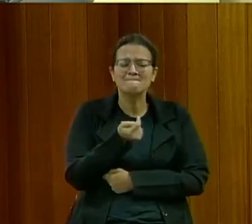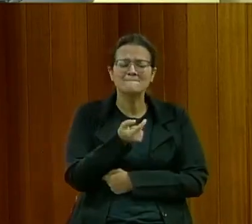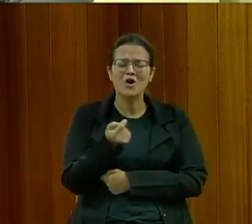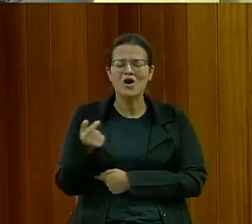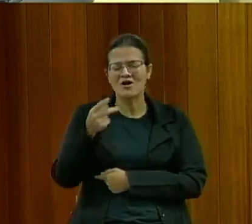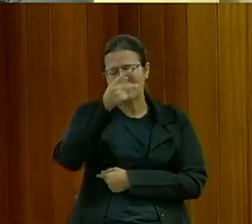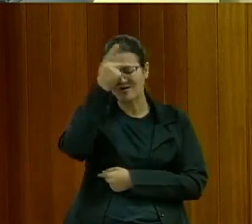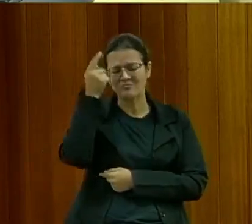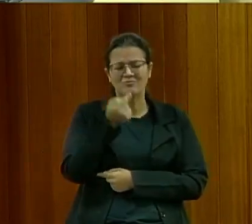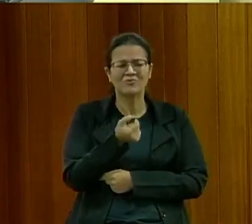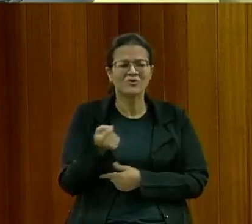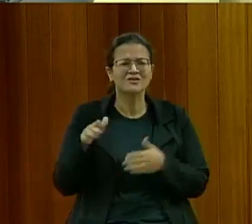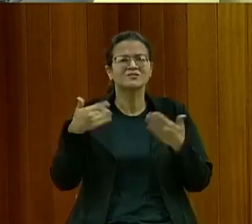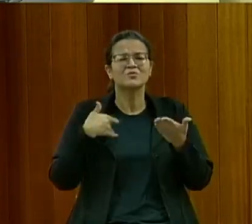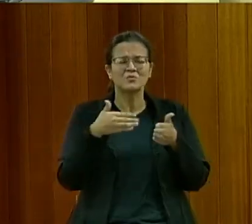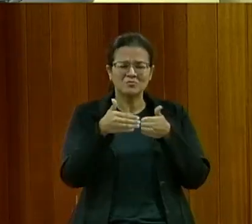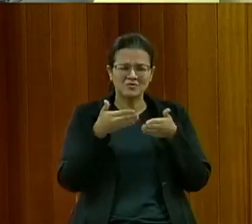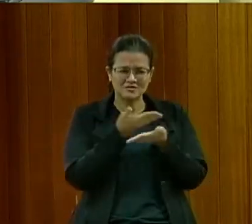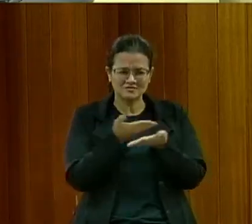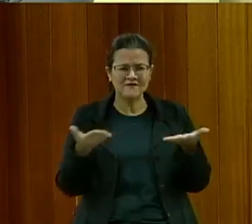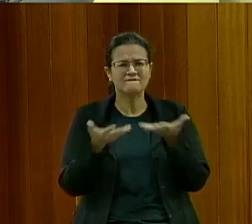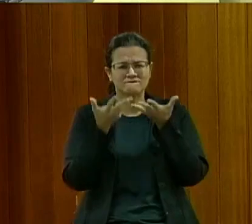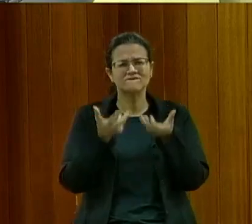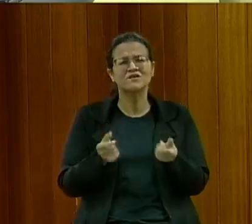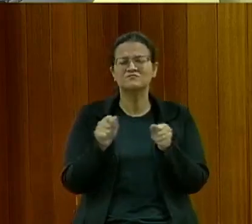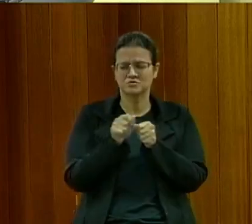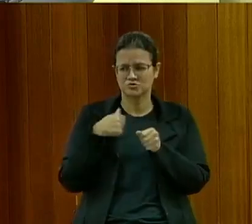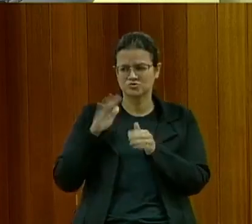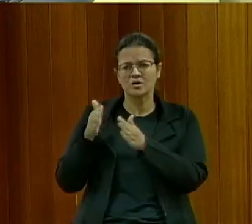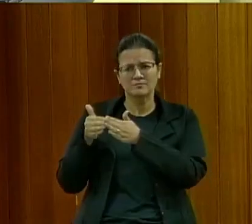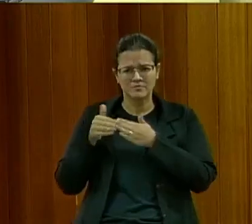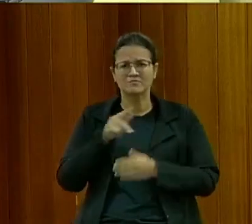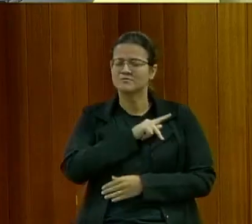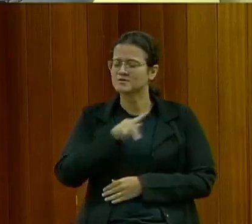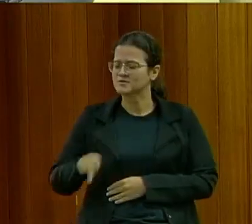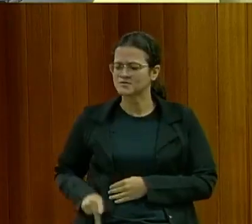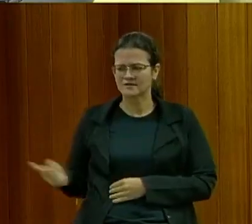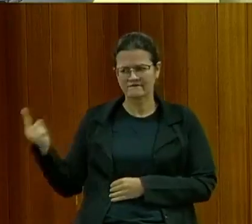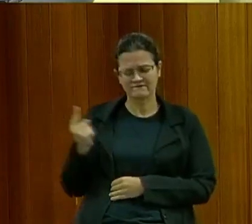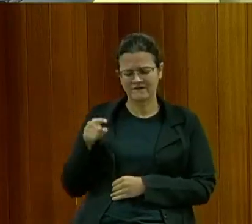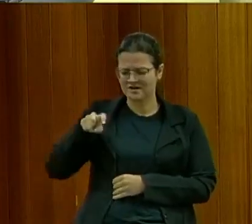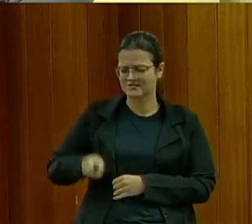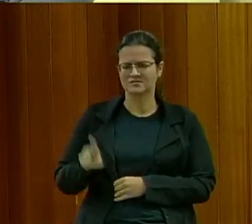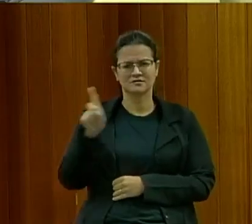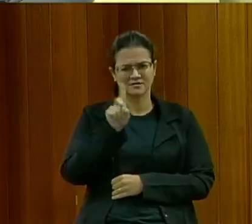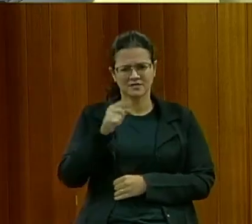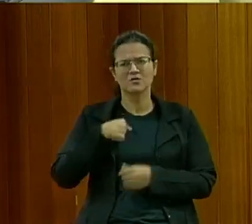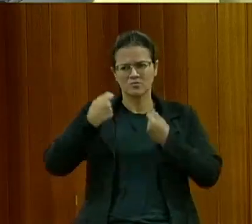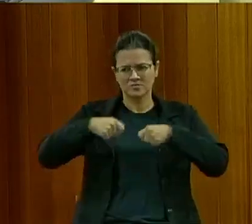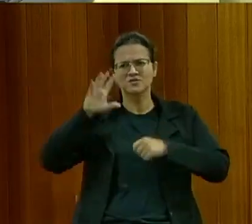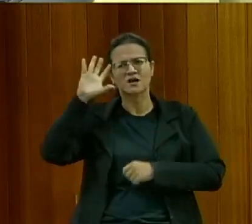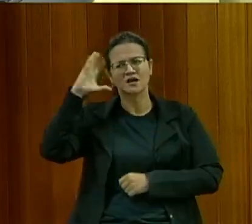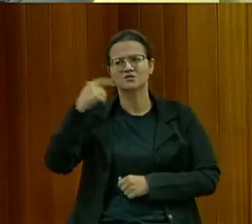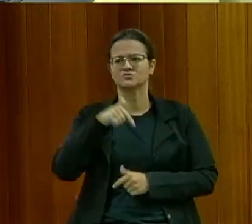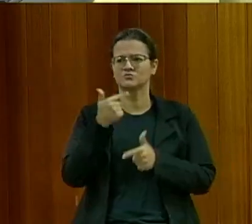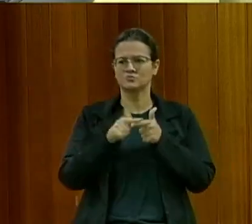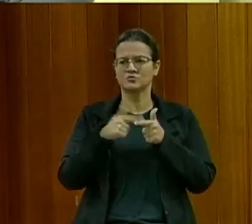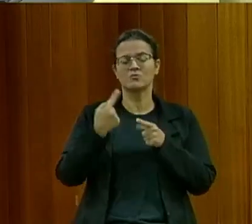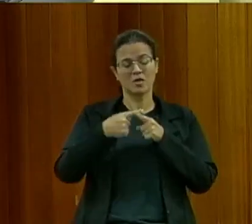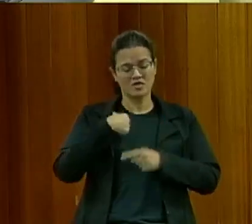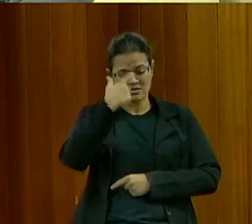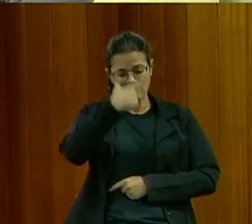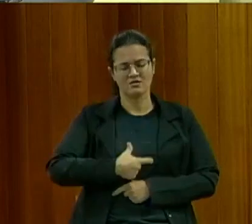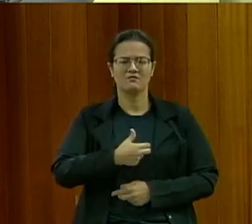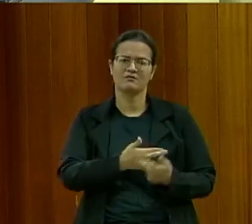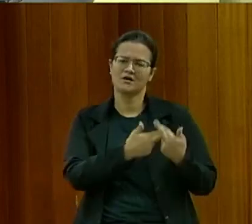fazer, presidente Policarpo, eu pedi para ele, não senta aqui agora. Agora não, eu preciso resolver essa questão que eu sou responsável. Presidente